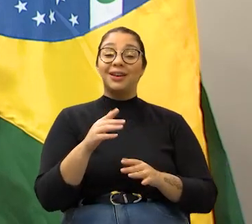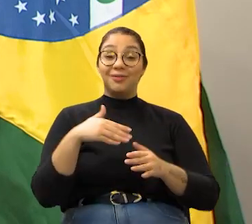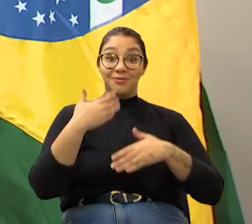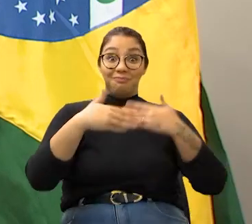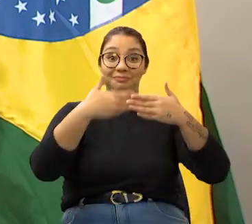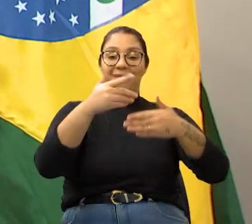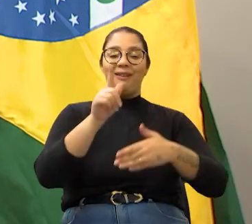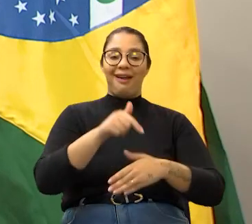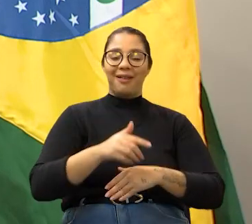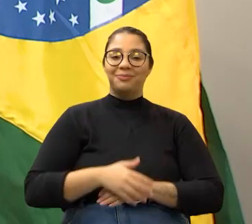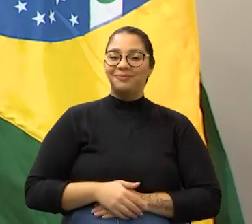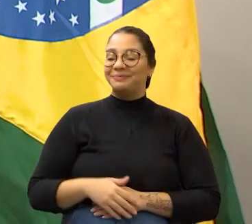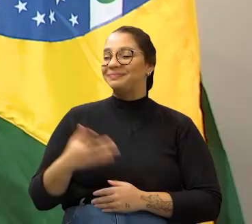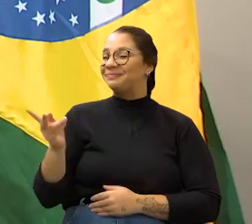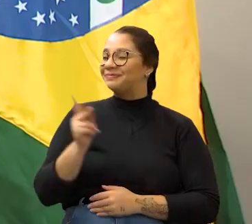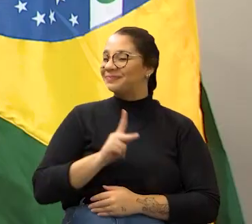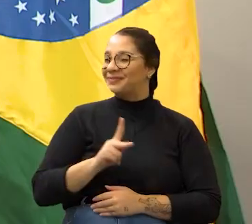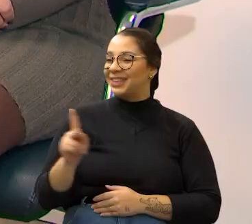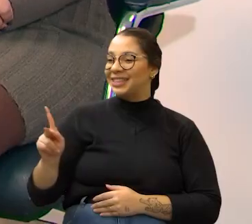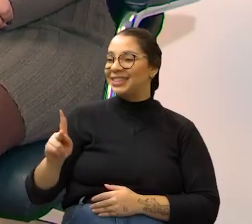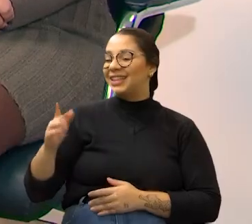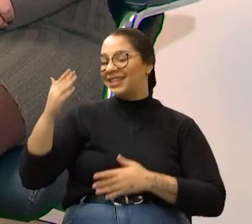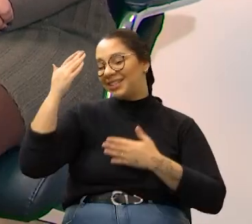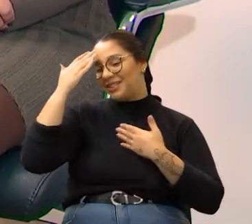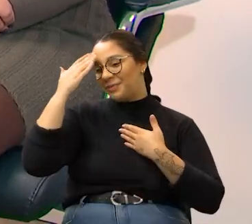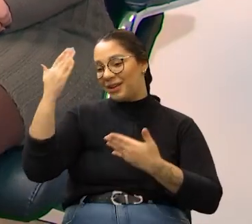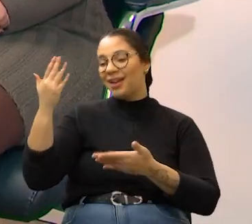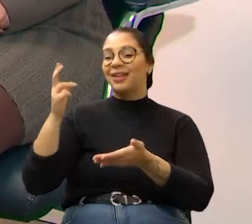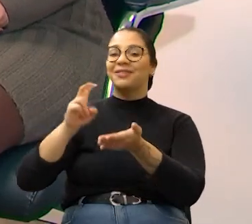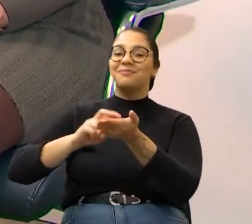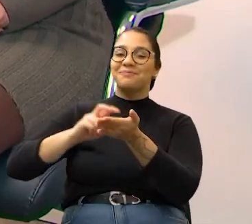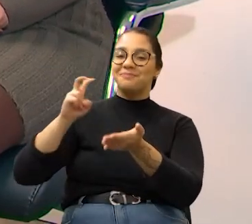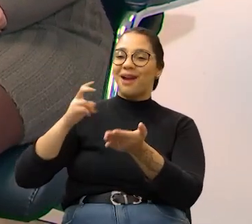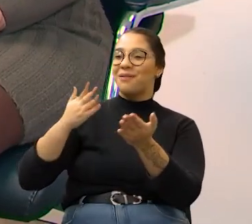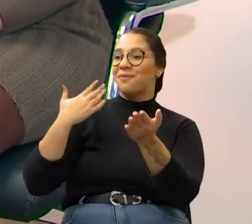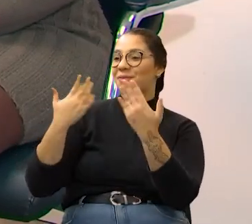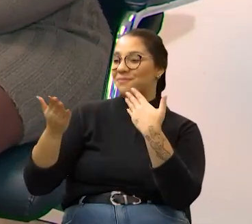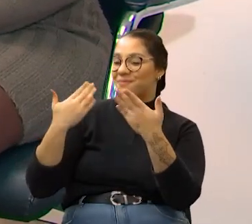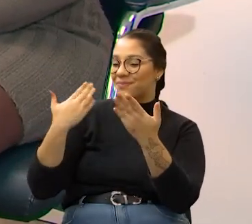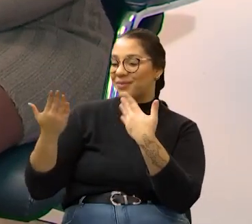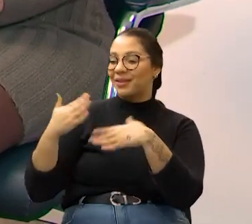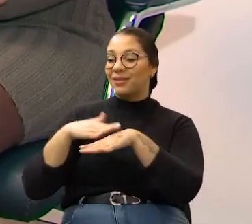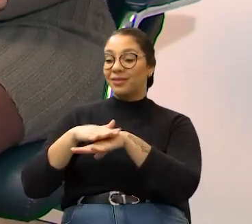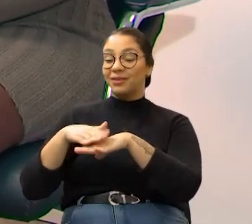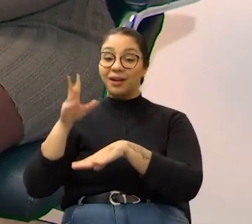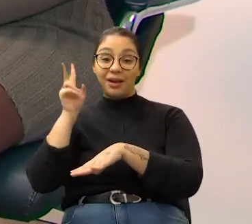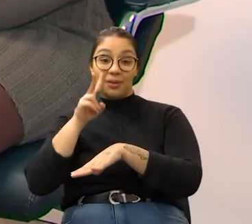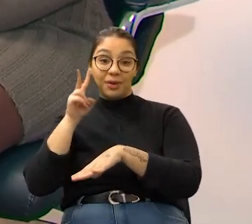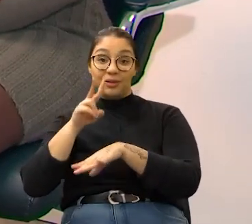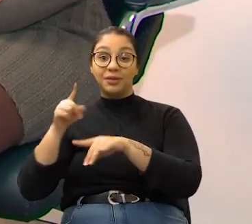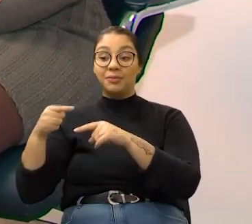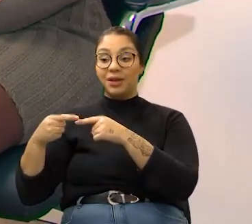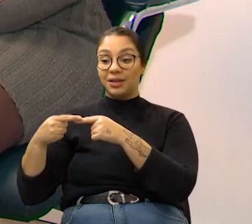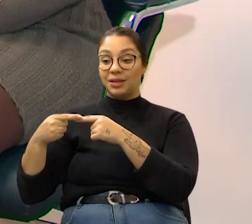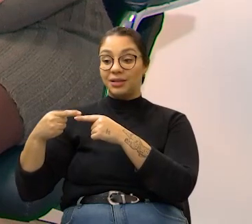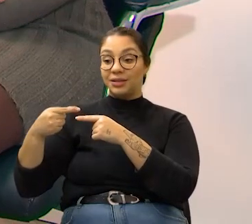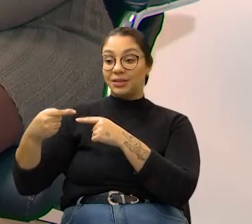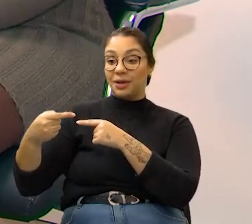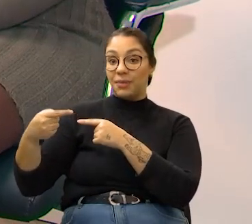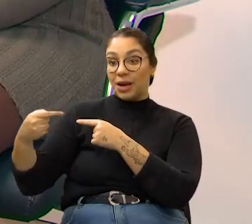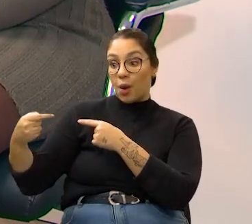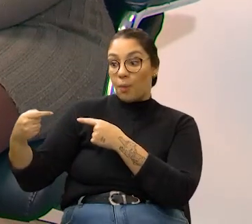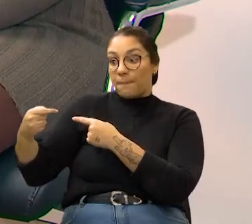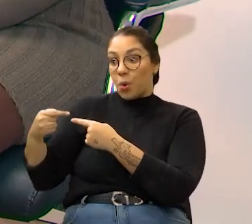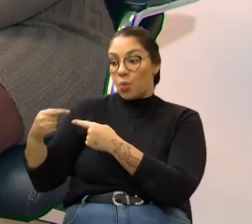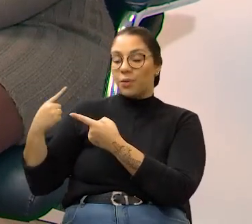aparentemente simples, mas eu acho que é de um grande alcance. Presidente, obrigada por essa manhã aqui, esse bate-papo. A gente lembra